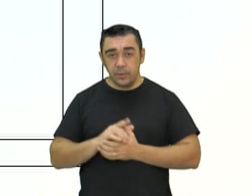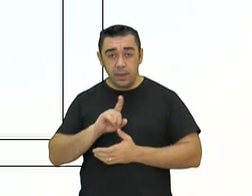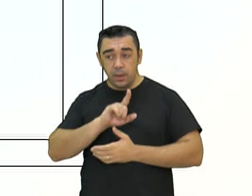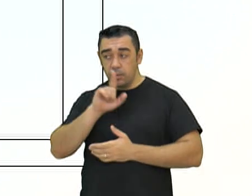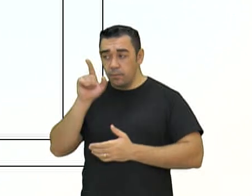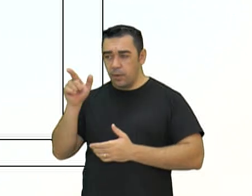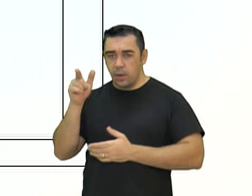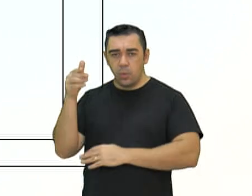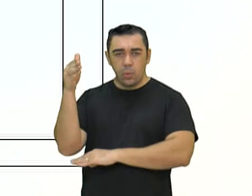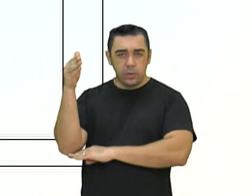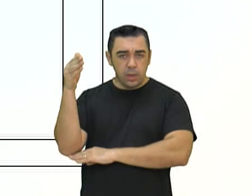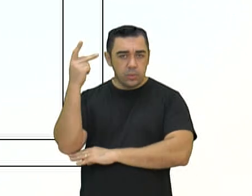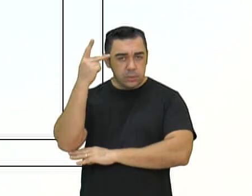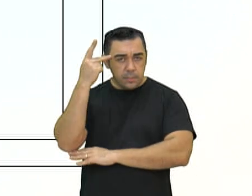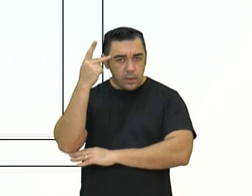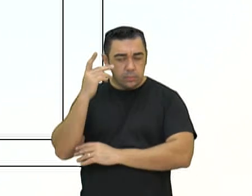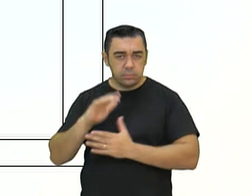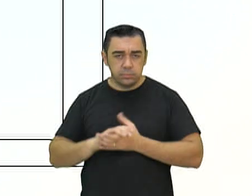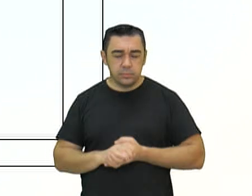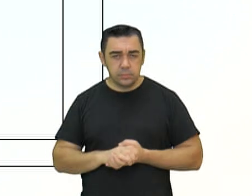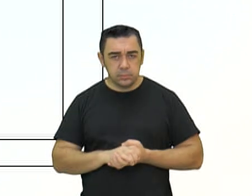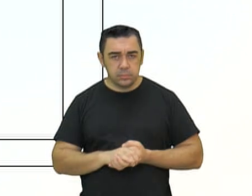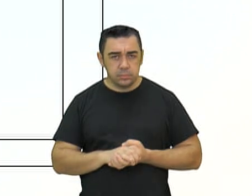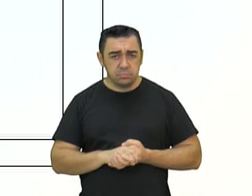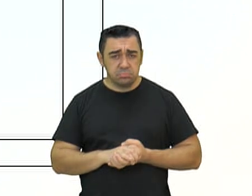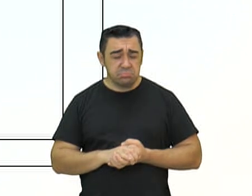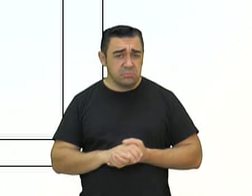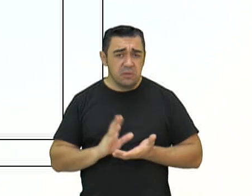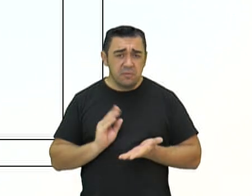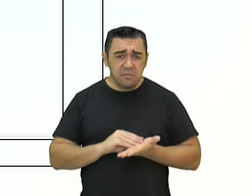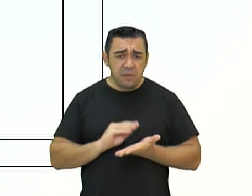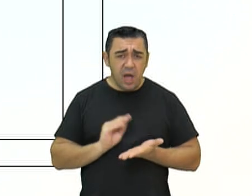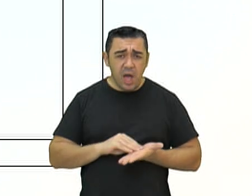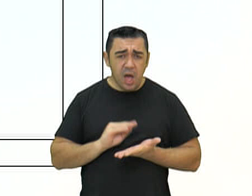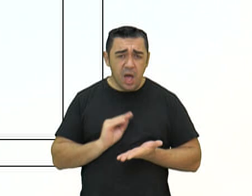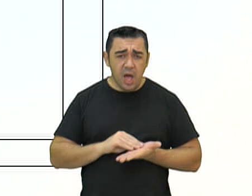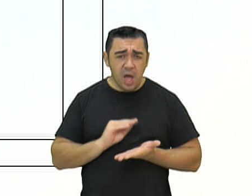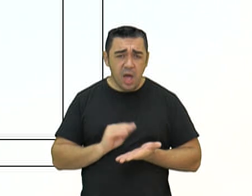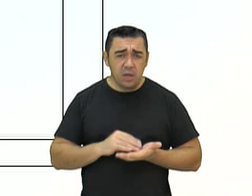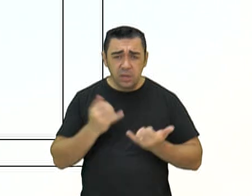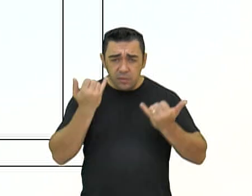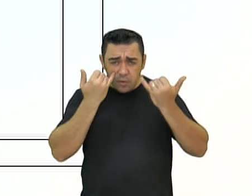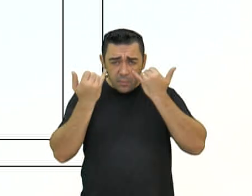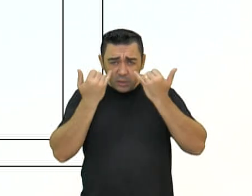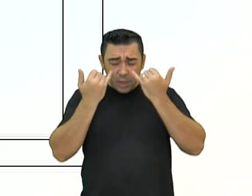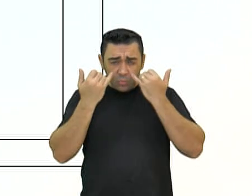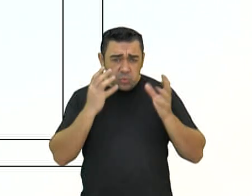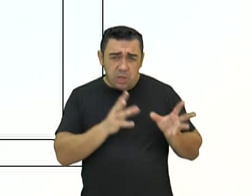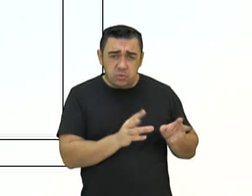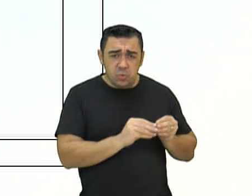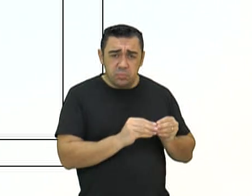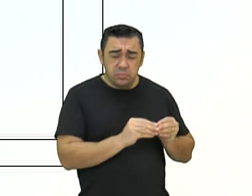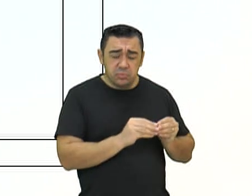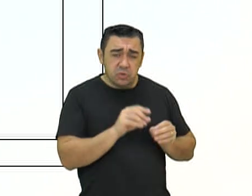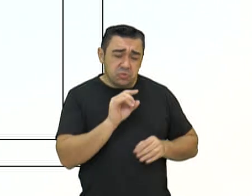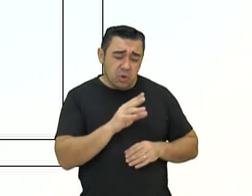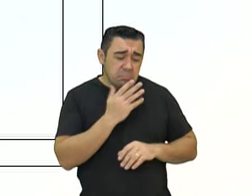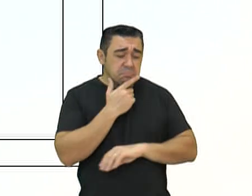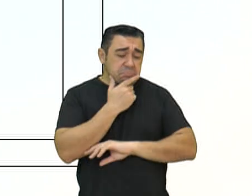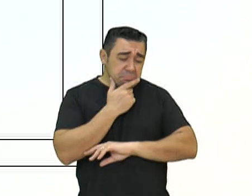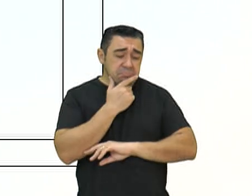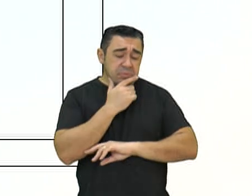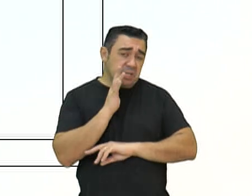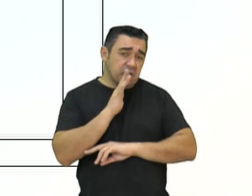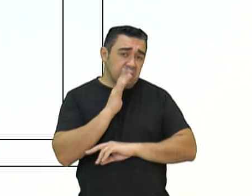escondido hotel em São Paulo. Né? Então ficam faltando informações, ficam várias lacunas ali para o leitor tentar preencher,